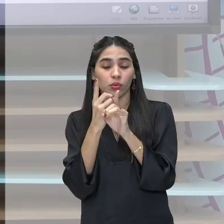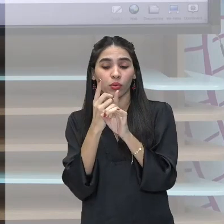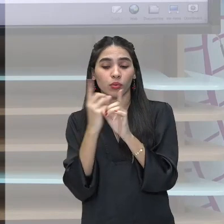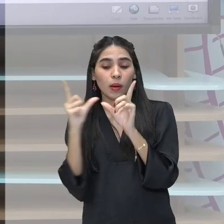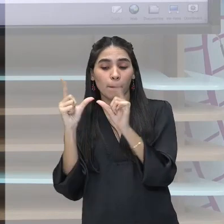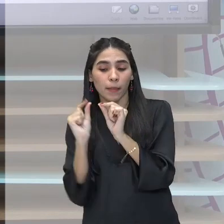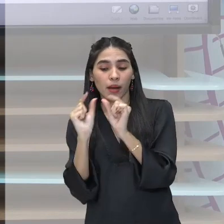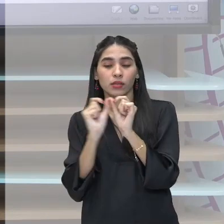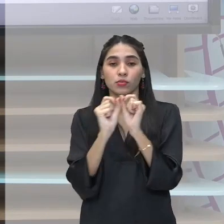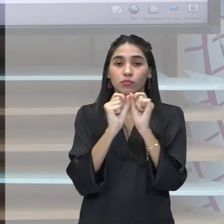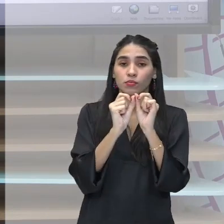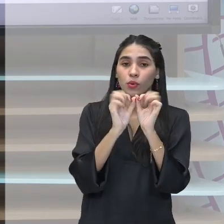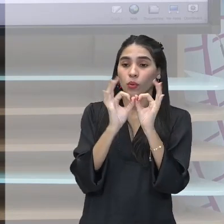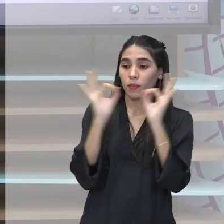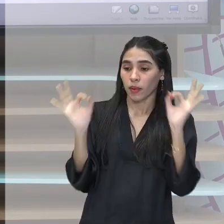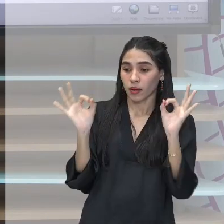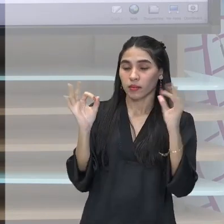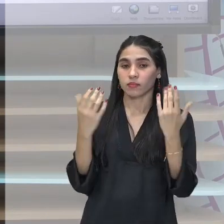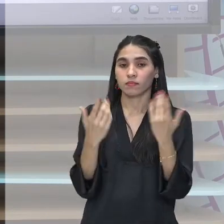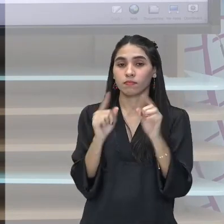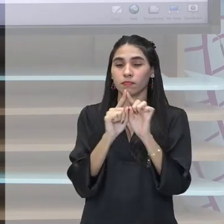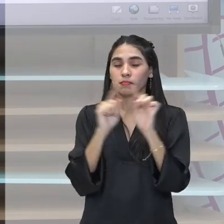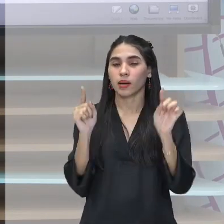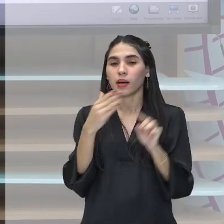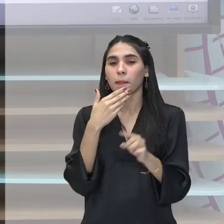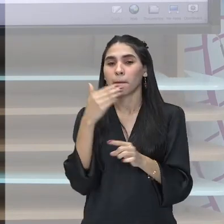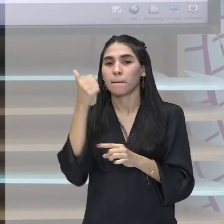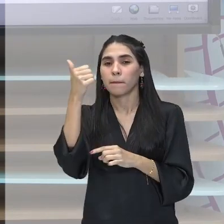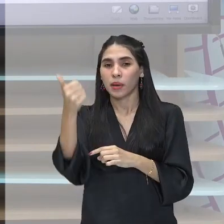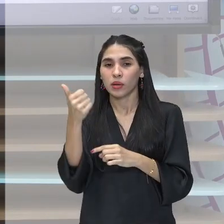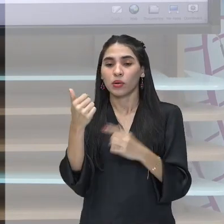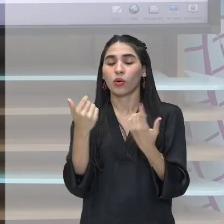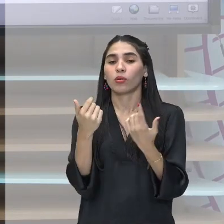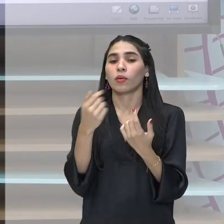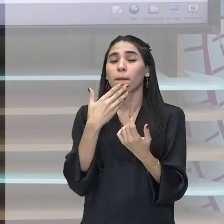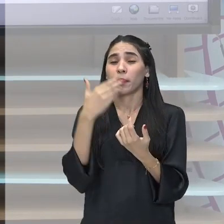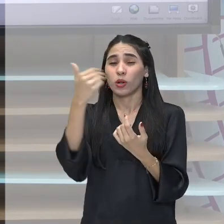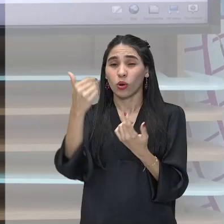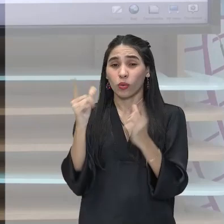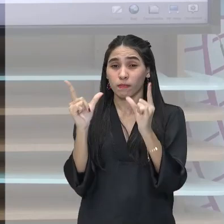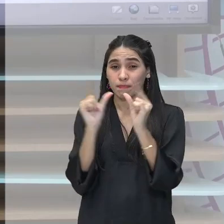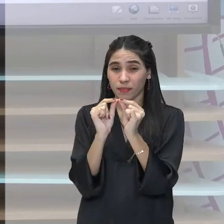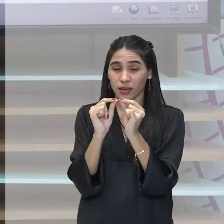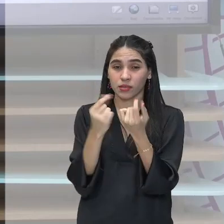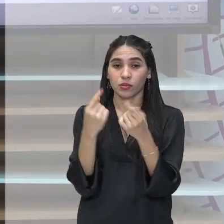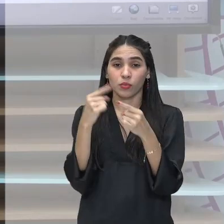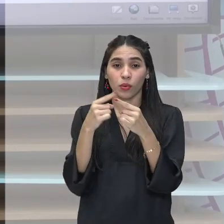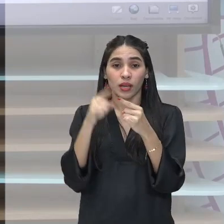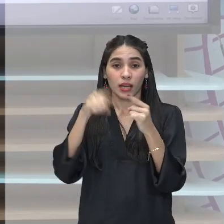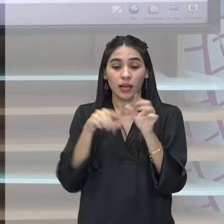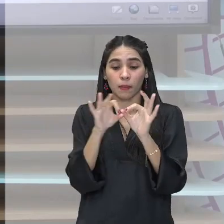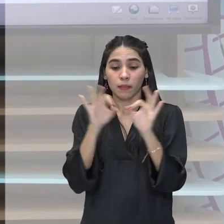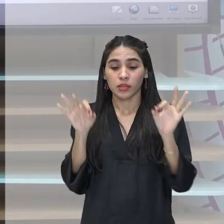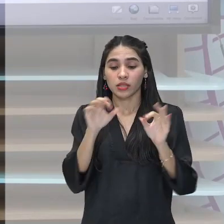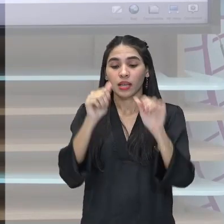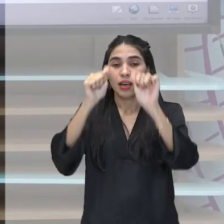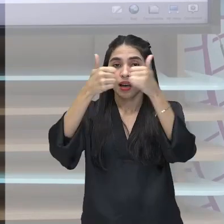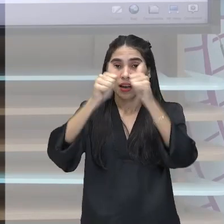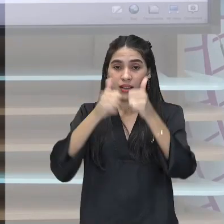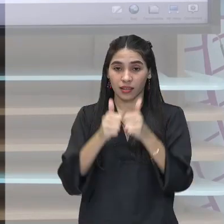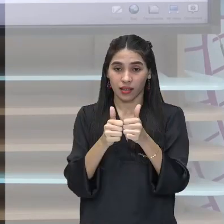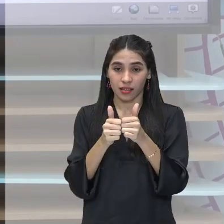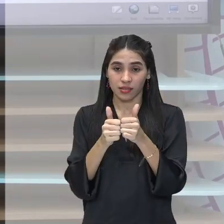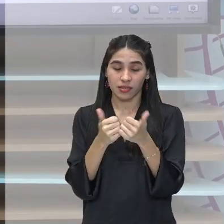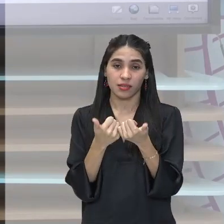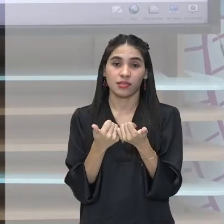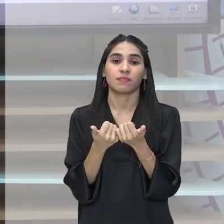baixo, né? É claro que os melhores são os baixos, beleza? Porque é uma medida de análise,